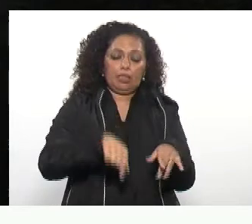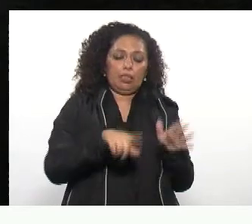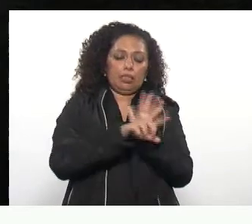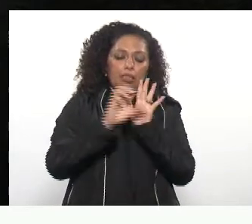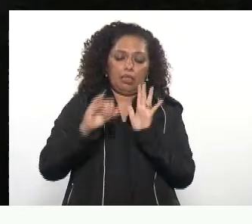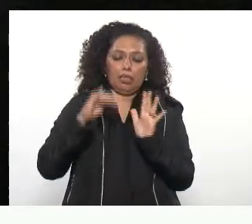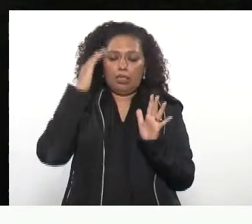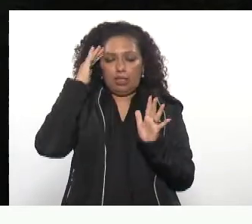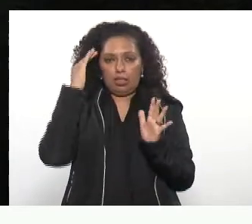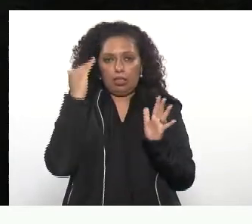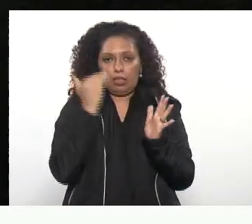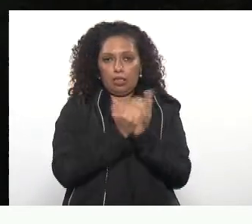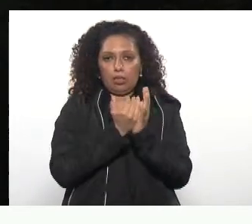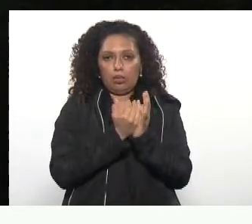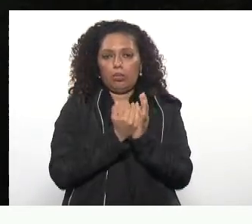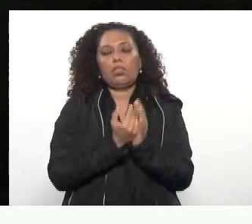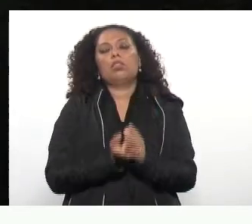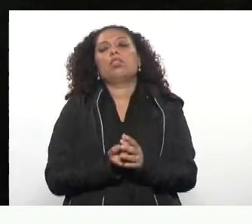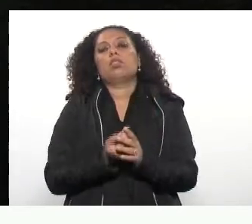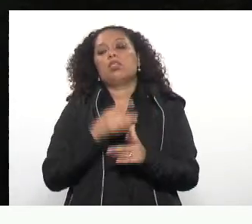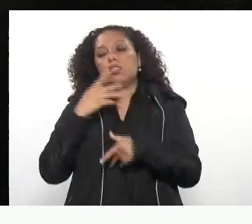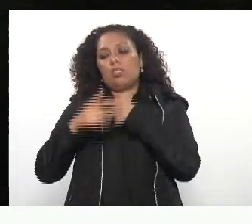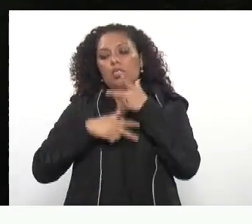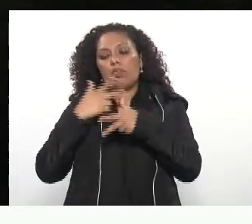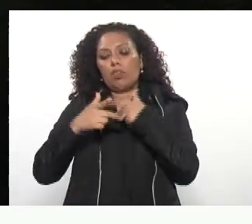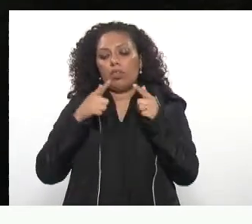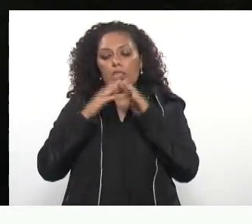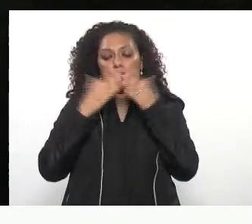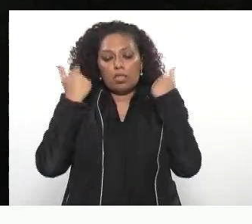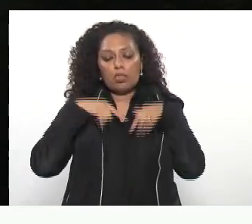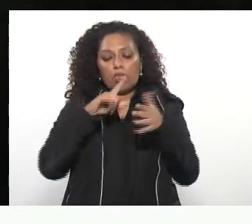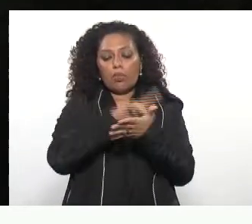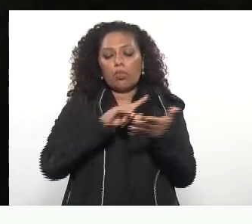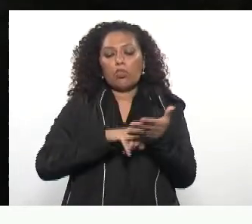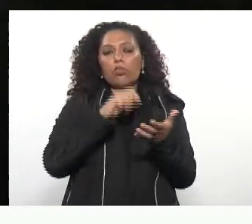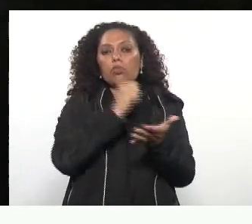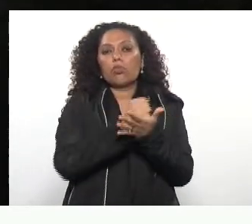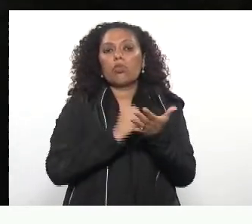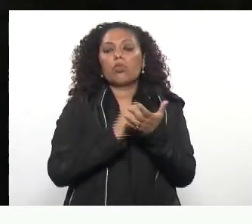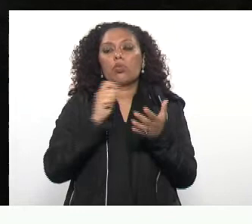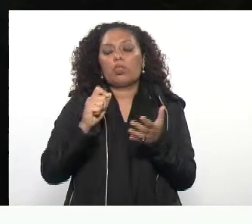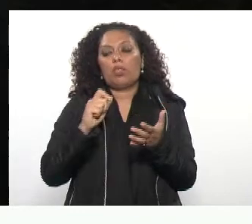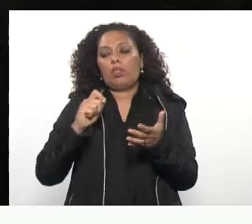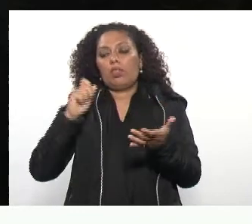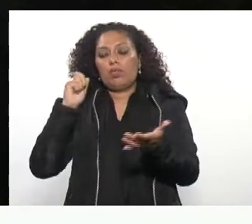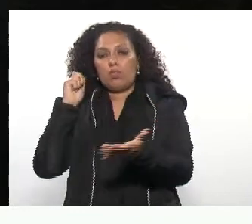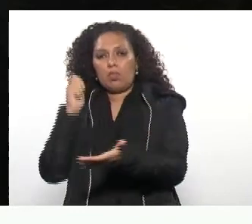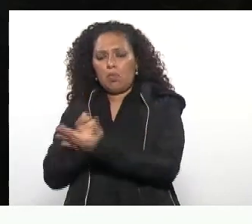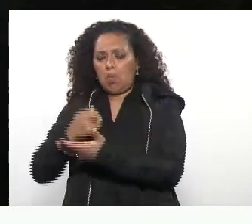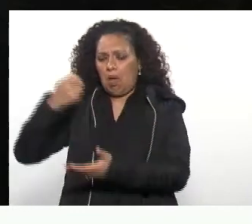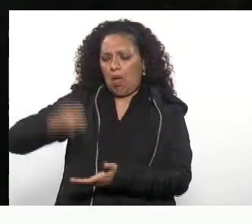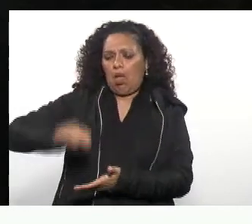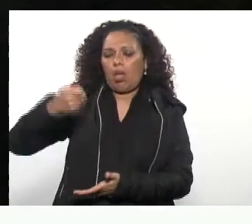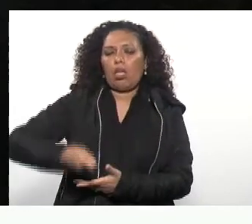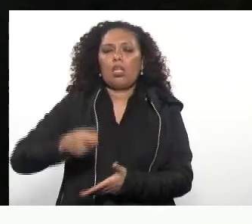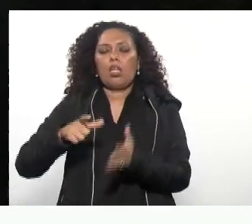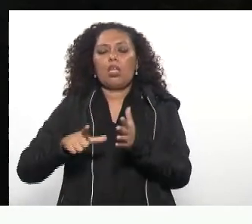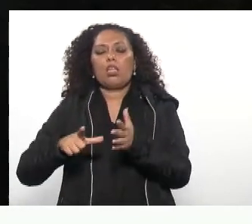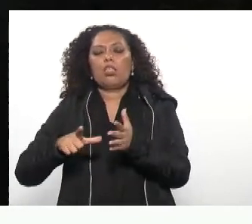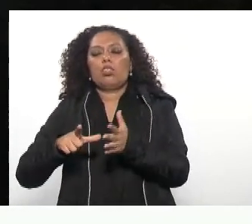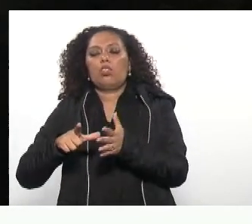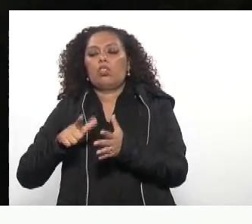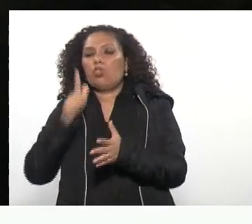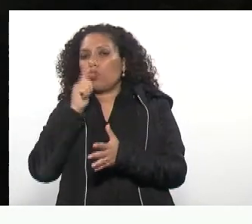casa vedou a cobrança por estimativa, por consumo mínimo ou retroativa. Então, a implementação